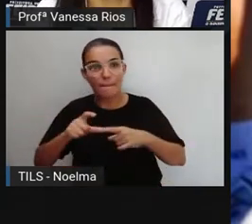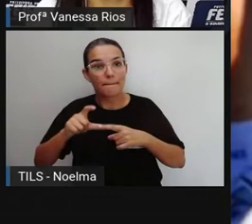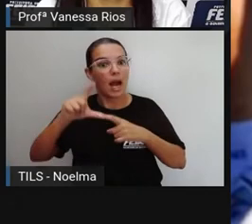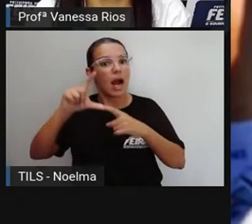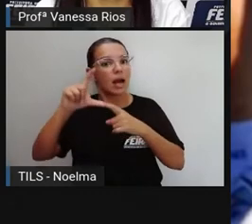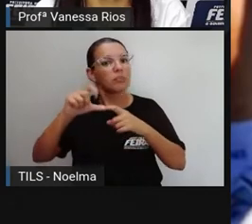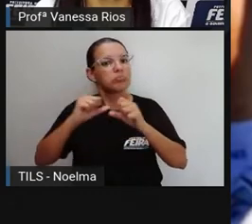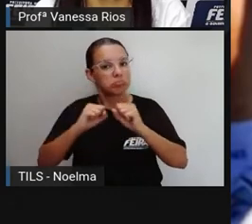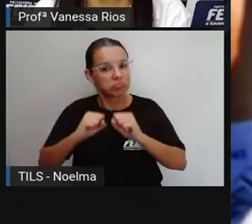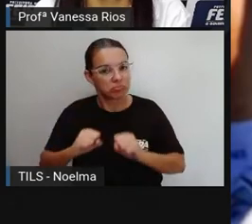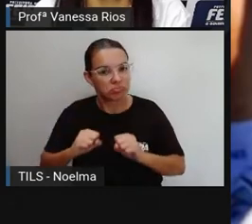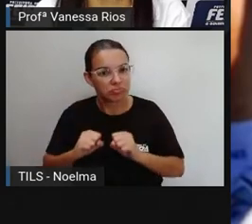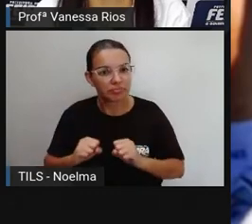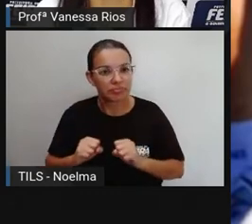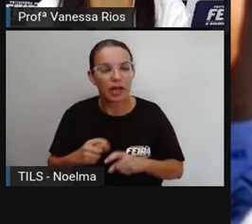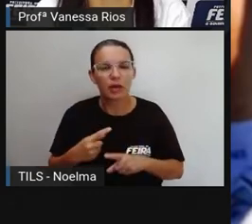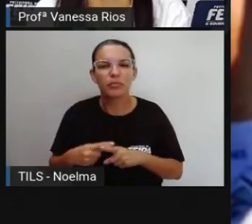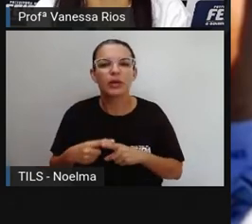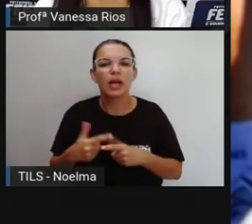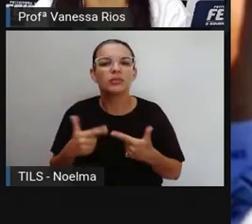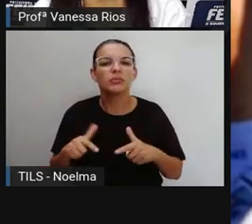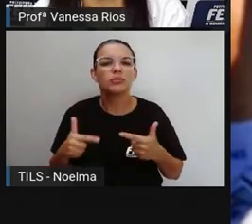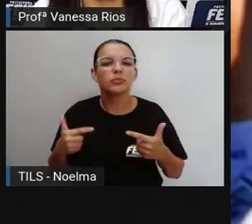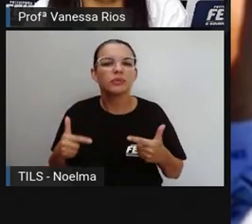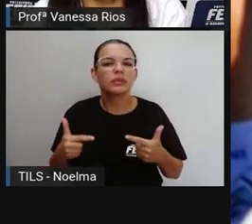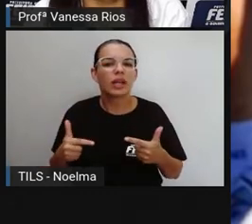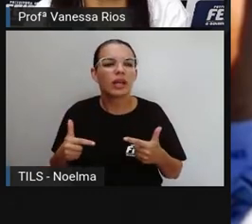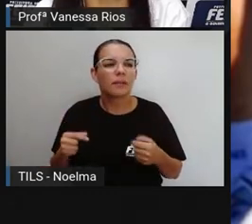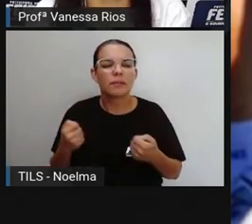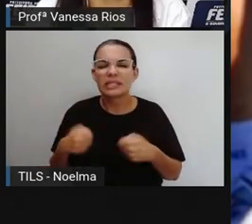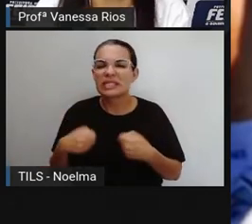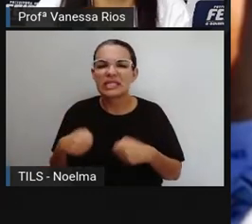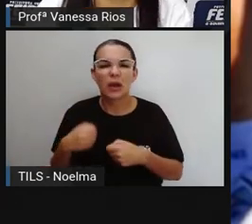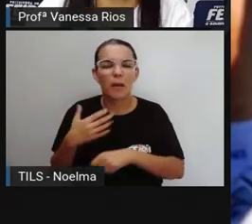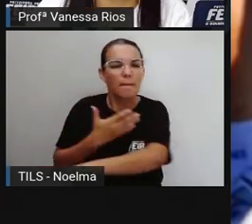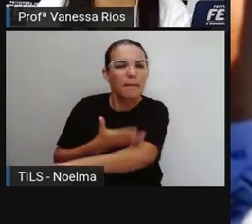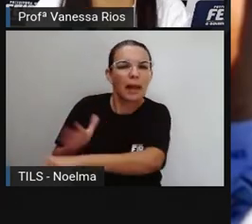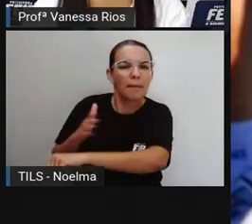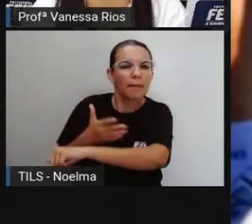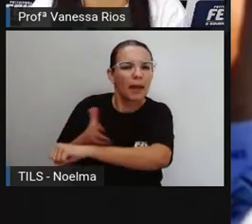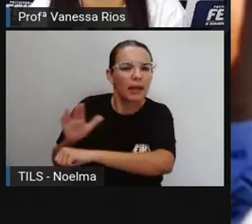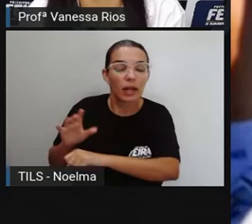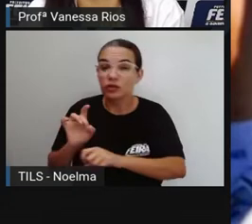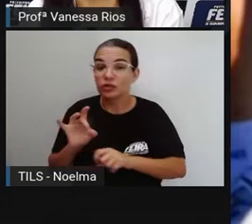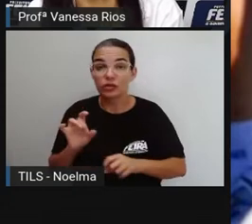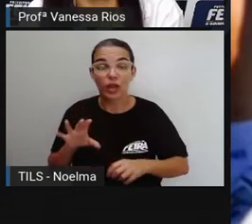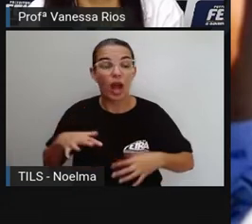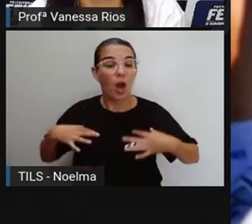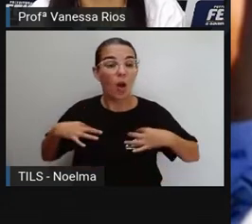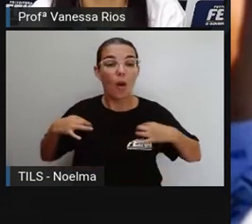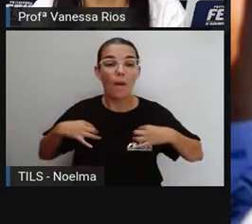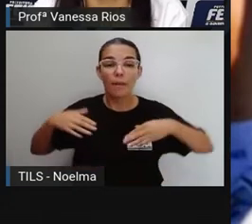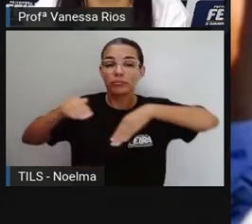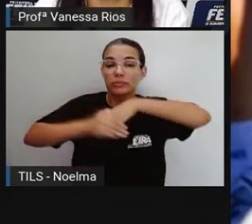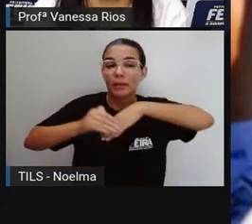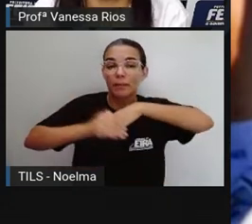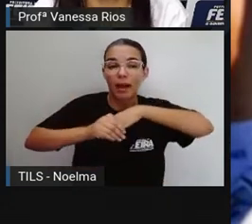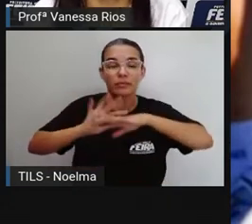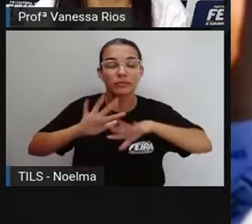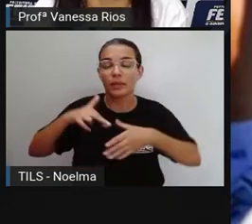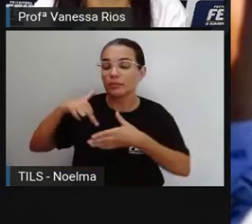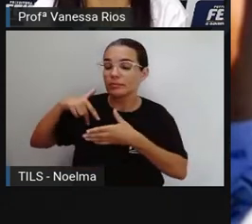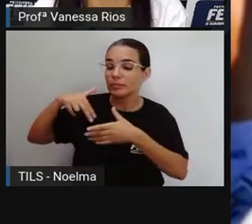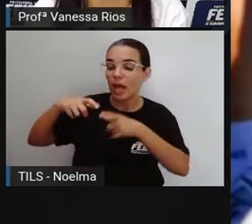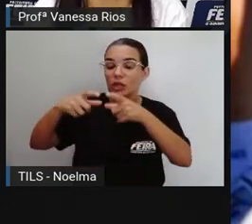pelas pessoas, porque não exige aí um certo preparo, né? É só colocar um tênis, uma roupa confortável, escolher um